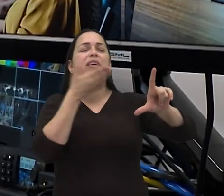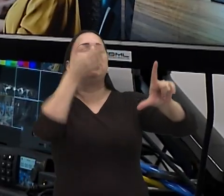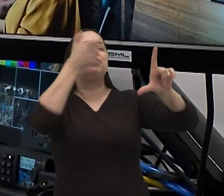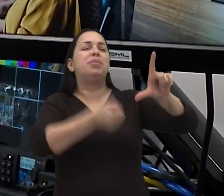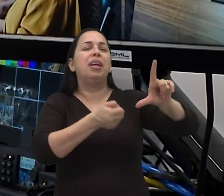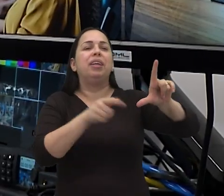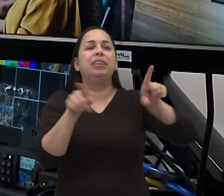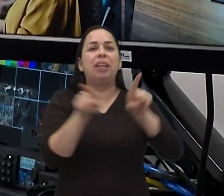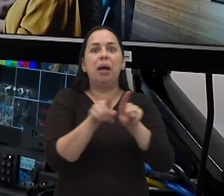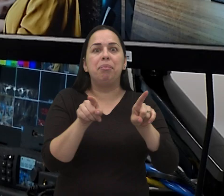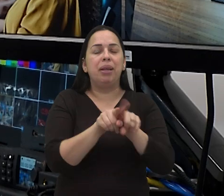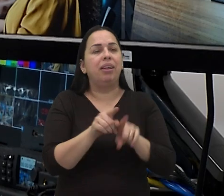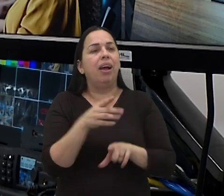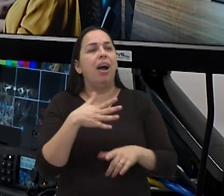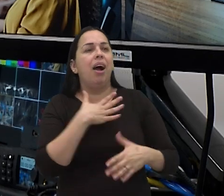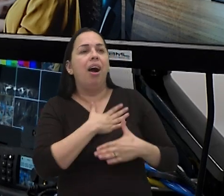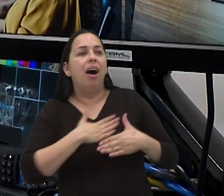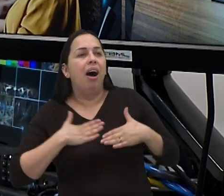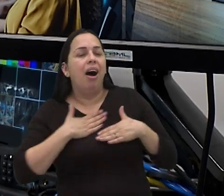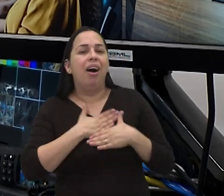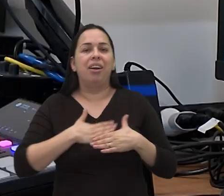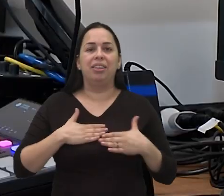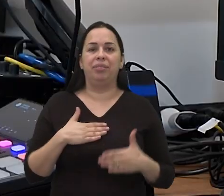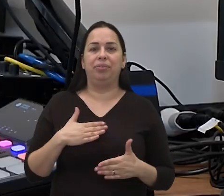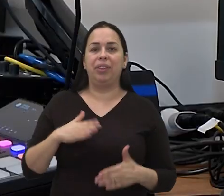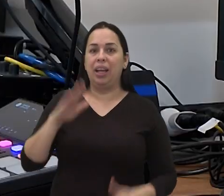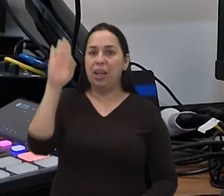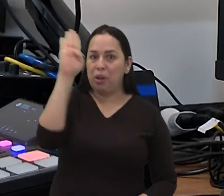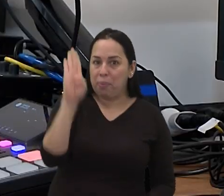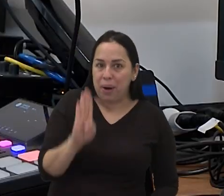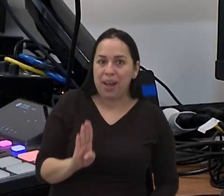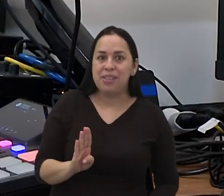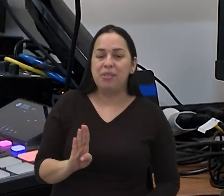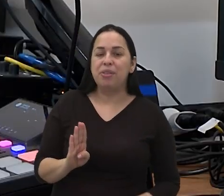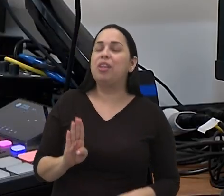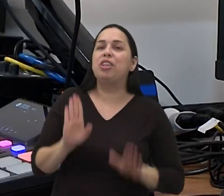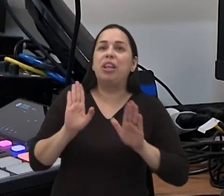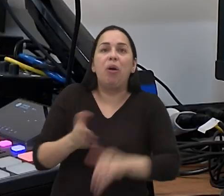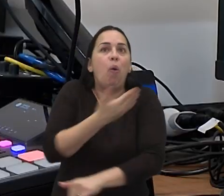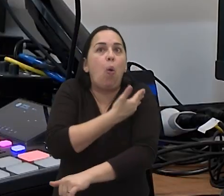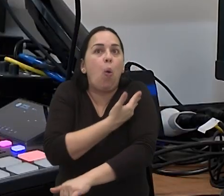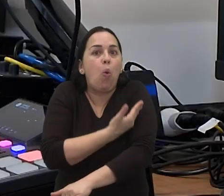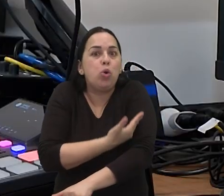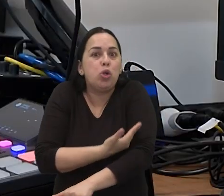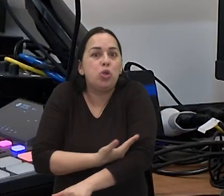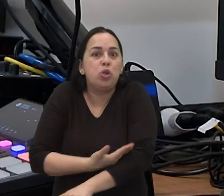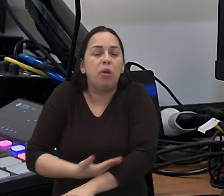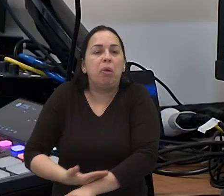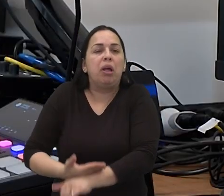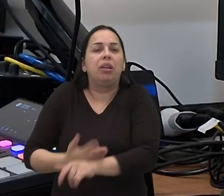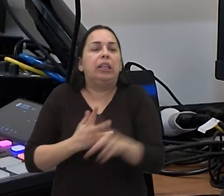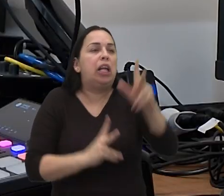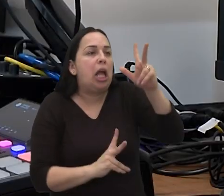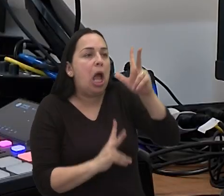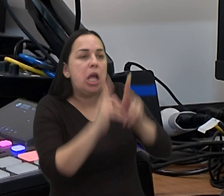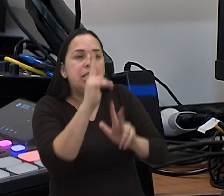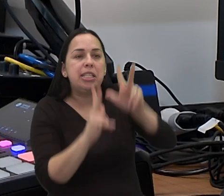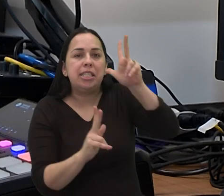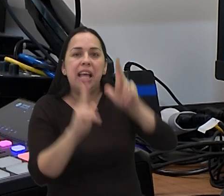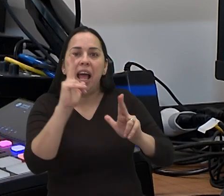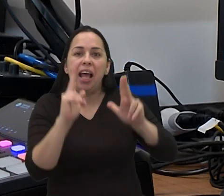também despertam algumas paixões das pessoas. O Brasil tem essa história de seriado, né? Ou